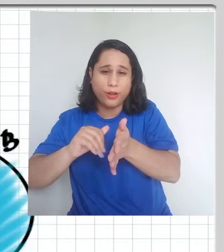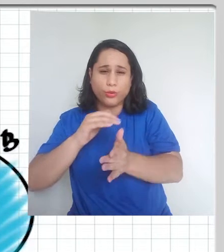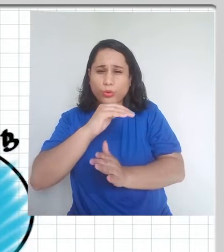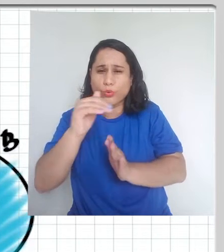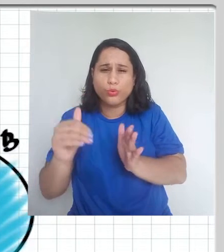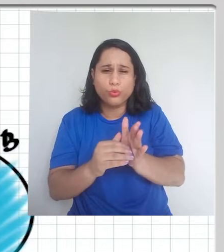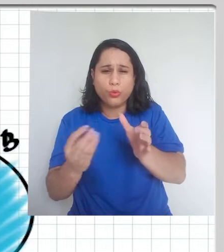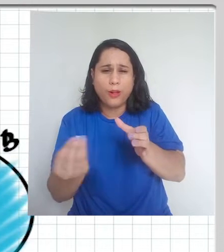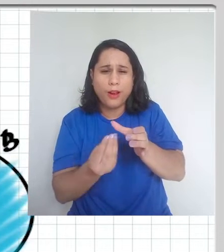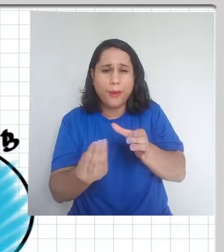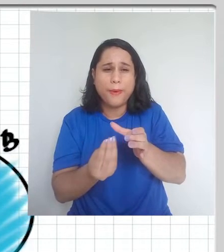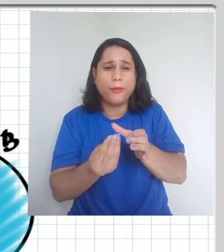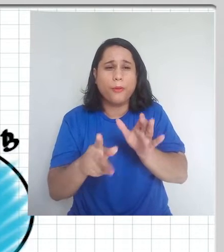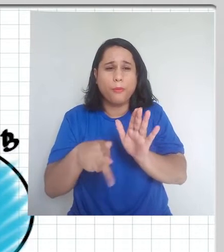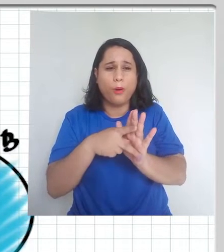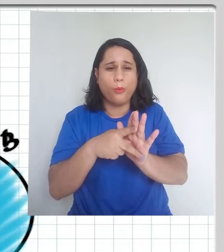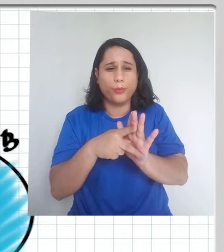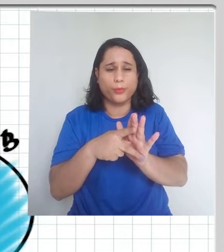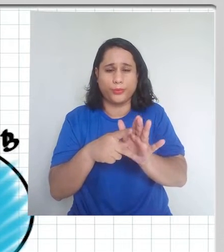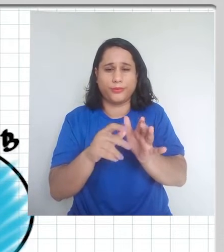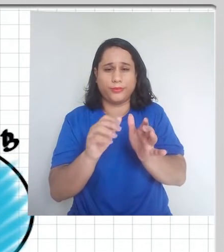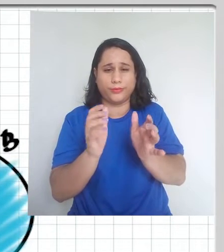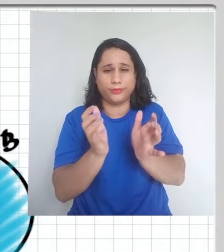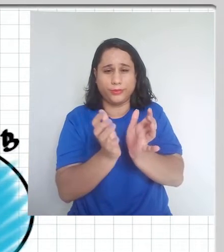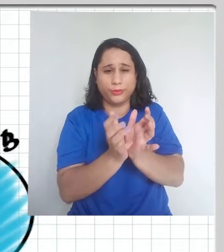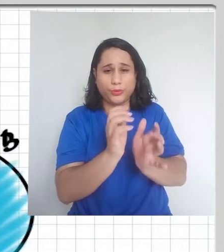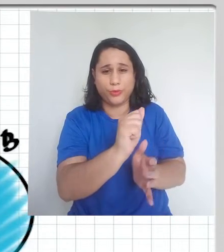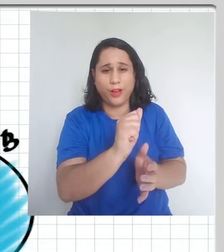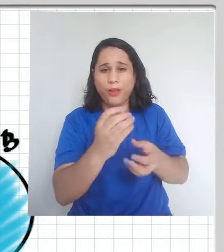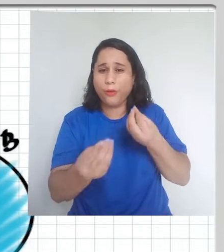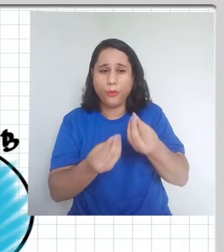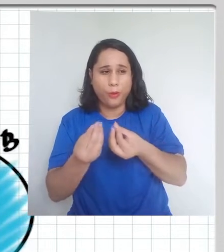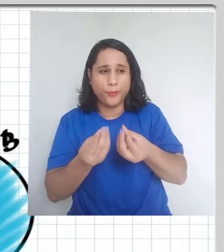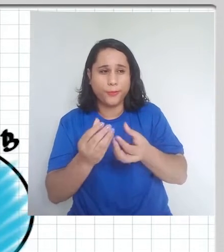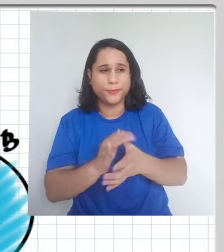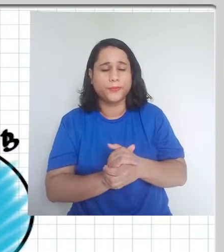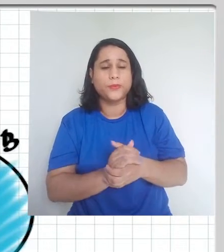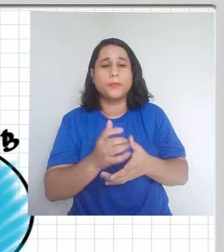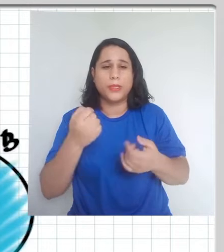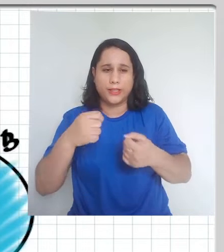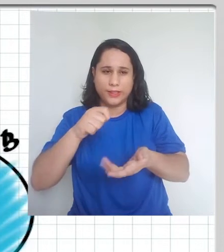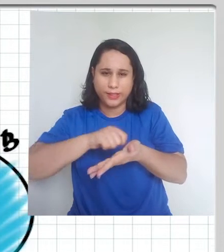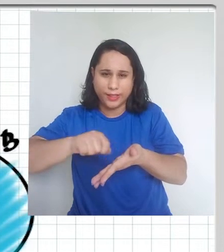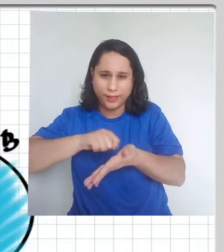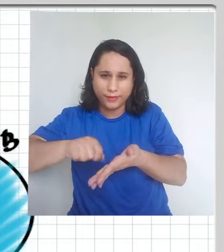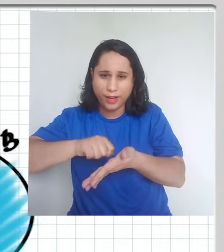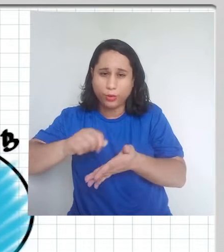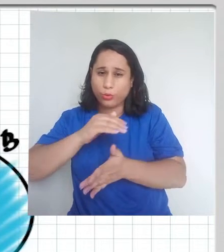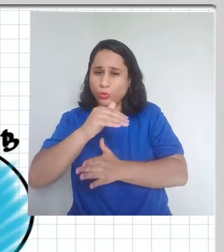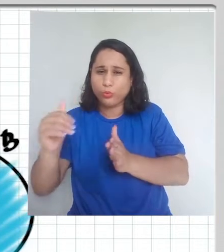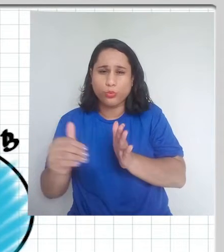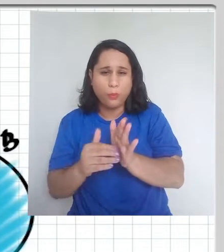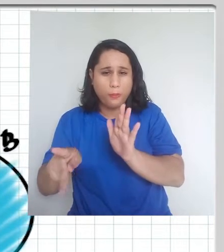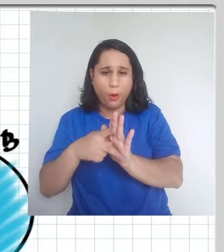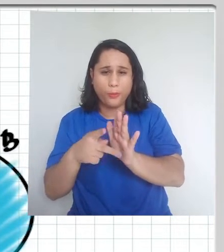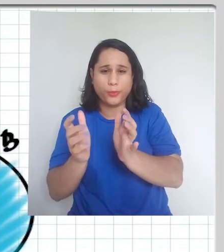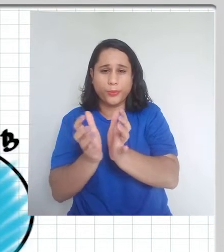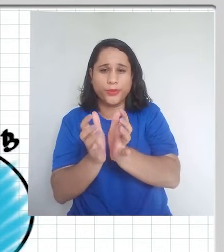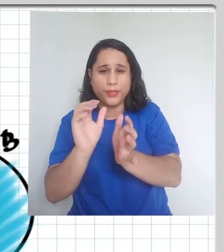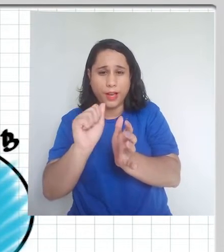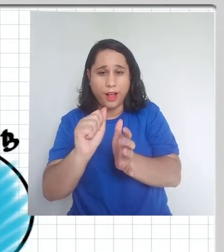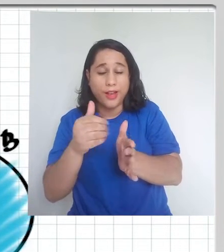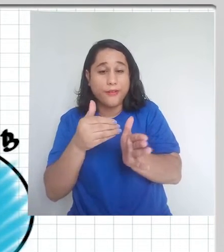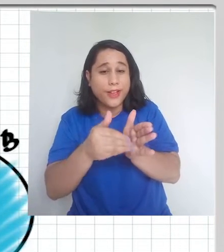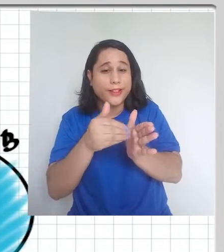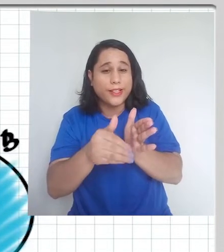elementos de A. Quando eu vou fazer A menos B, como é que fica? Eu escrevo todos os elementos de A e vou retirar